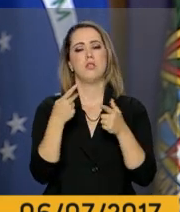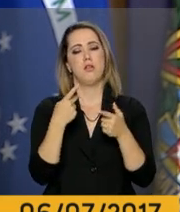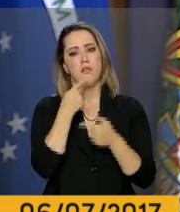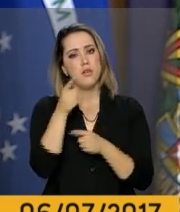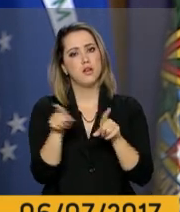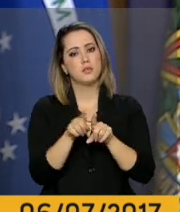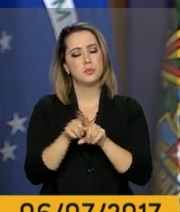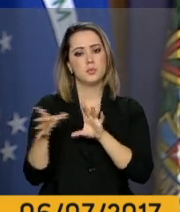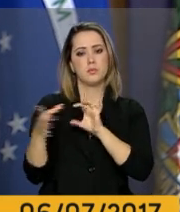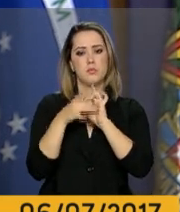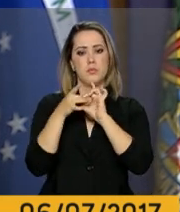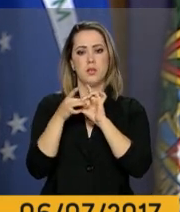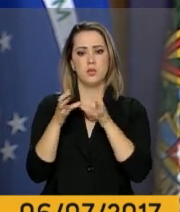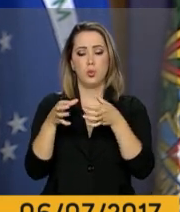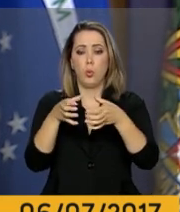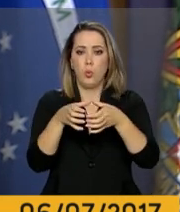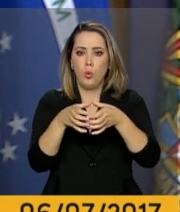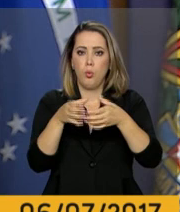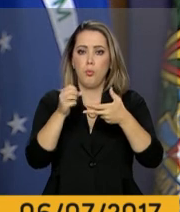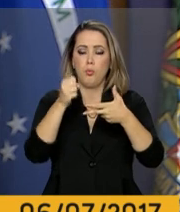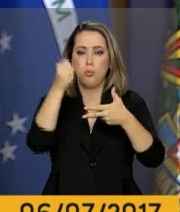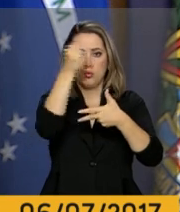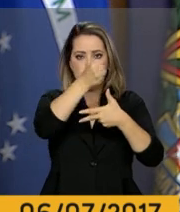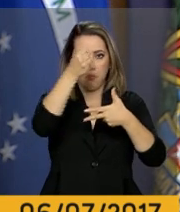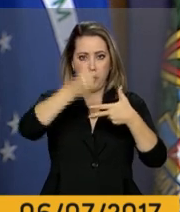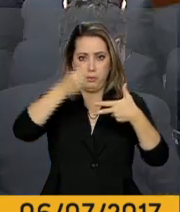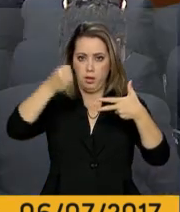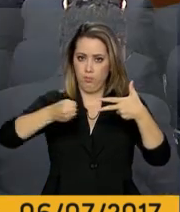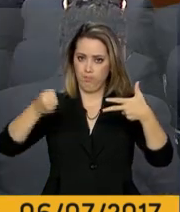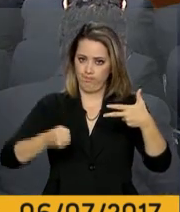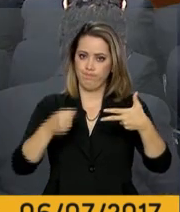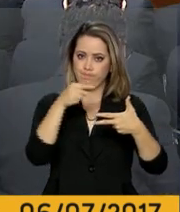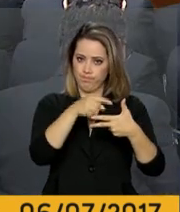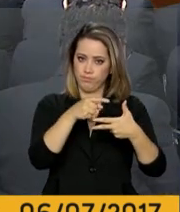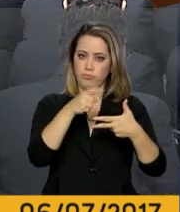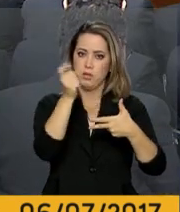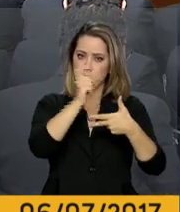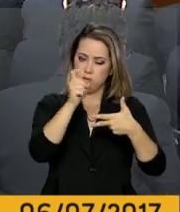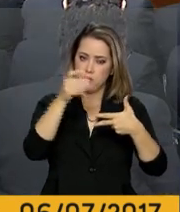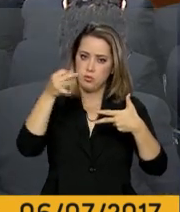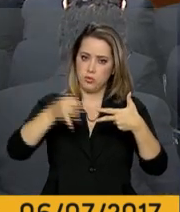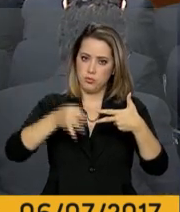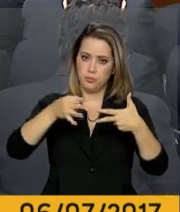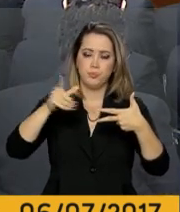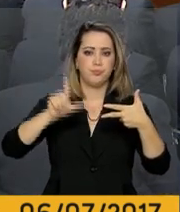entre os órgãos do poder aqui nós fábio ramalho nosso querido presidente